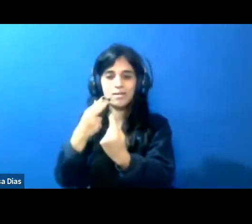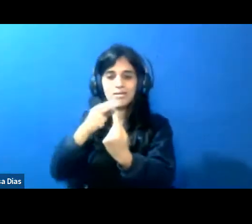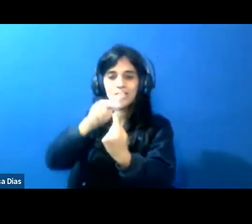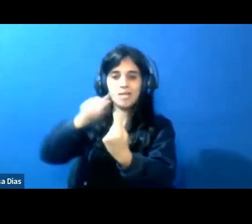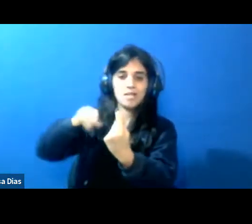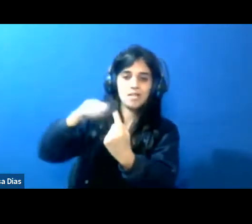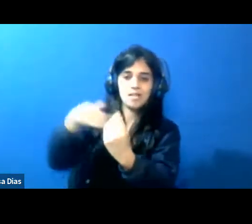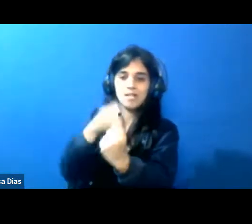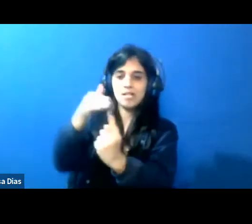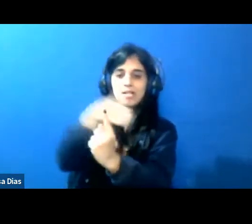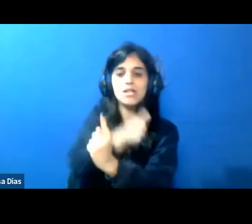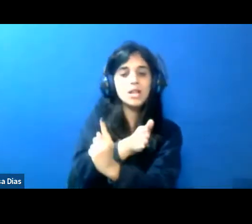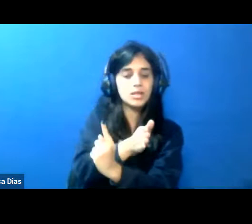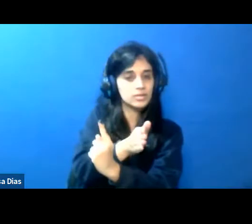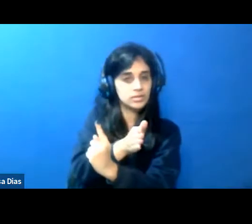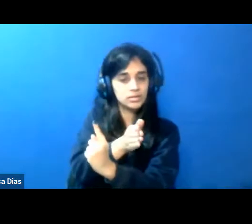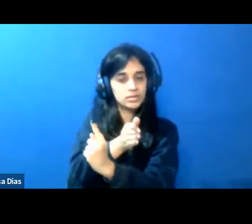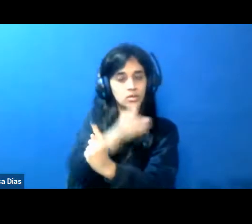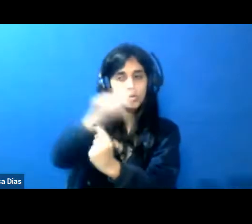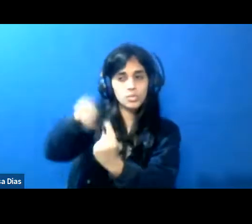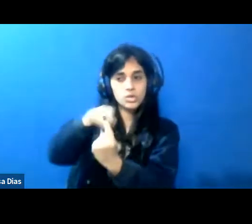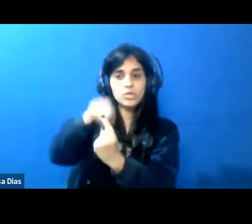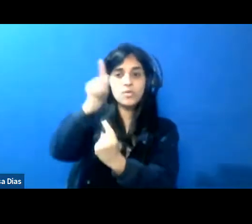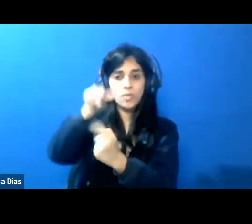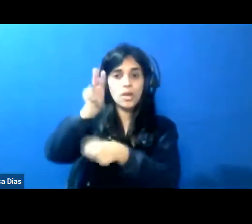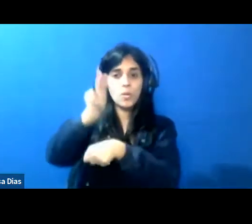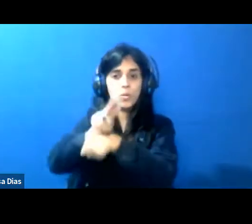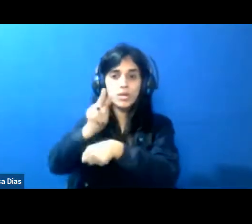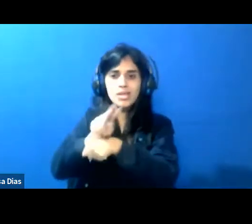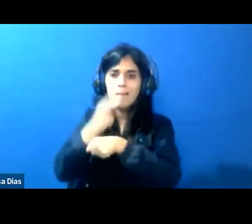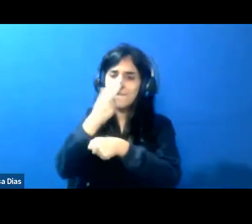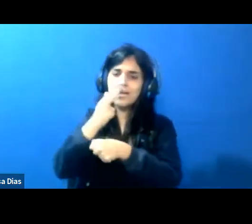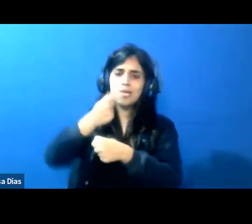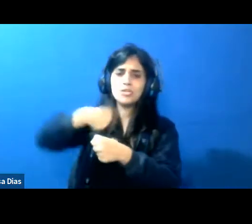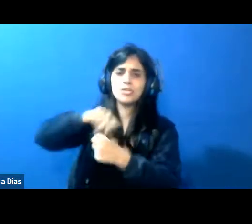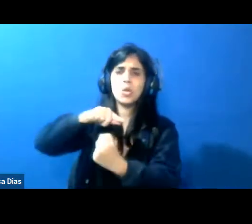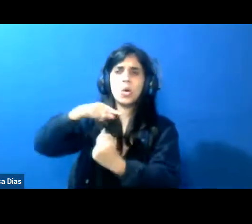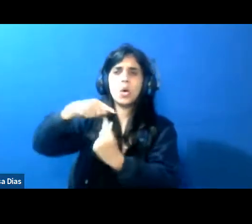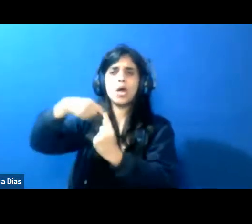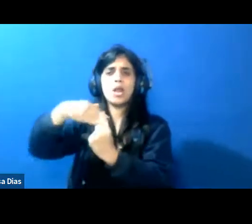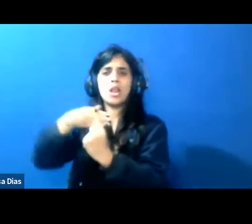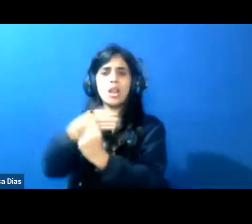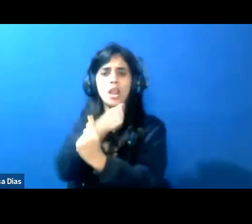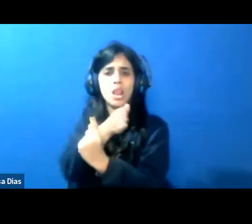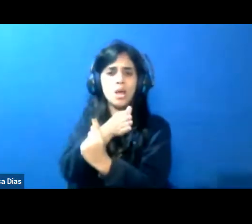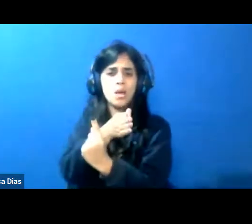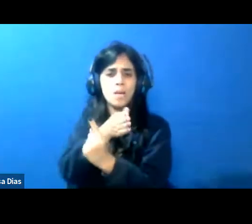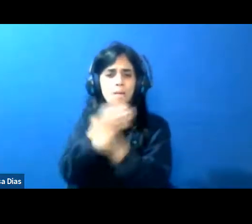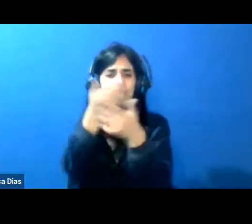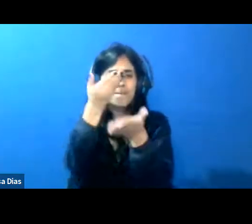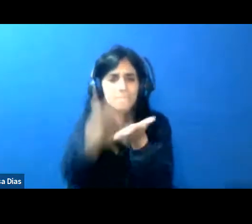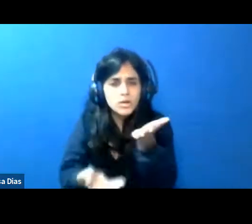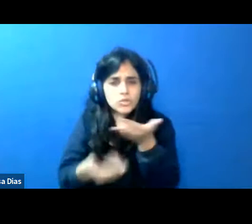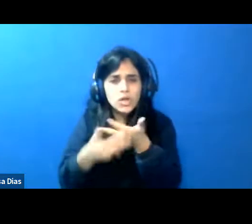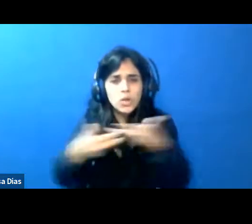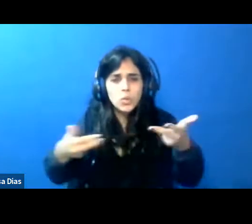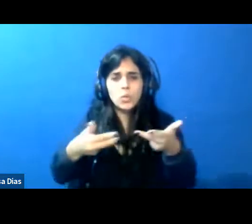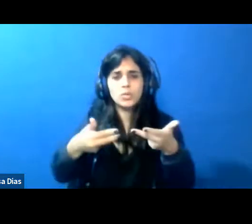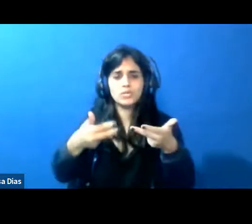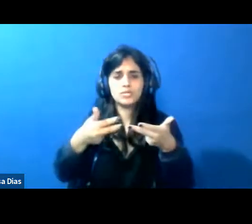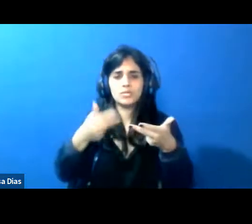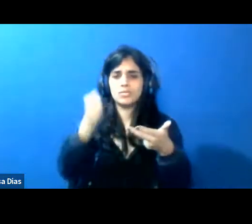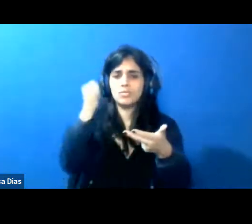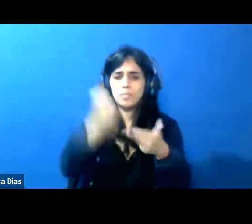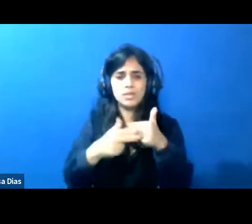que é de proteger, e a gente vai numa onda de morte mesmo, né? De matar.